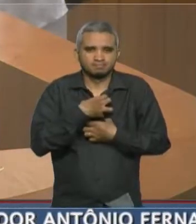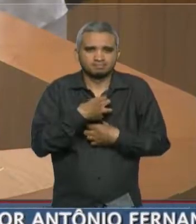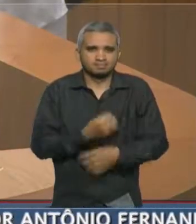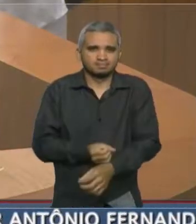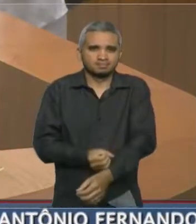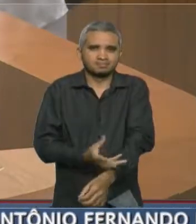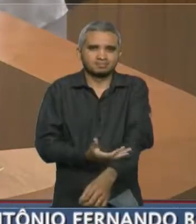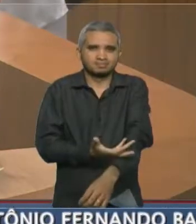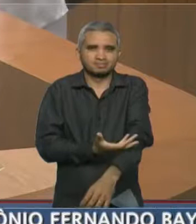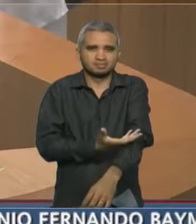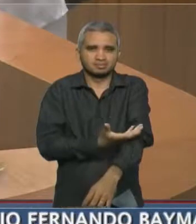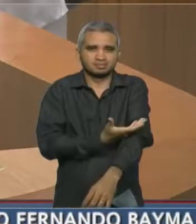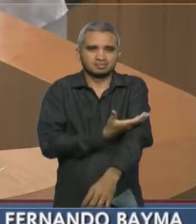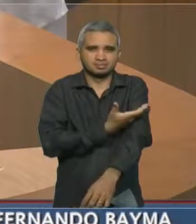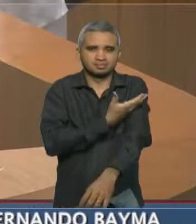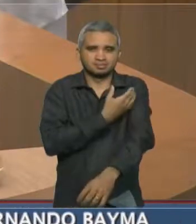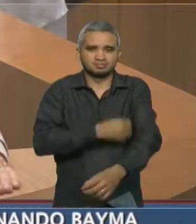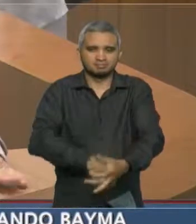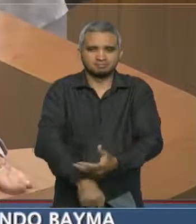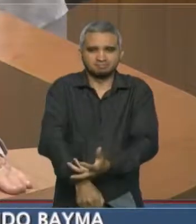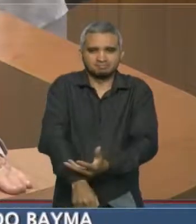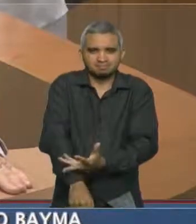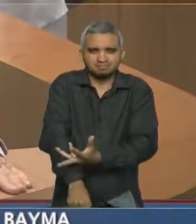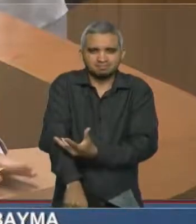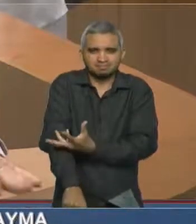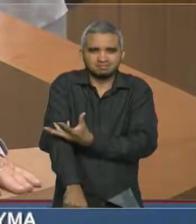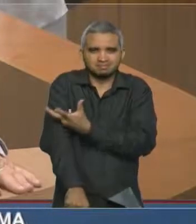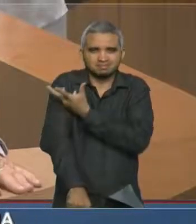sobrepõe a todos os meus organismos